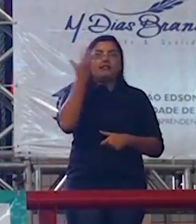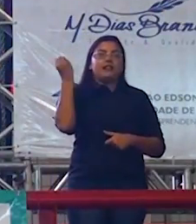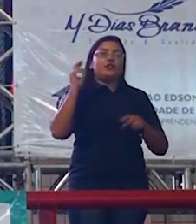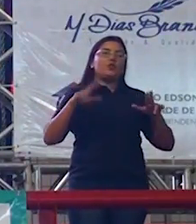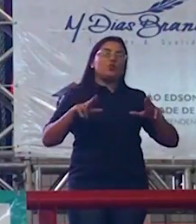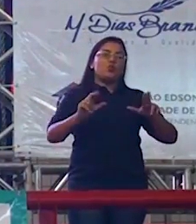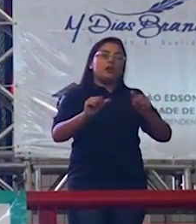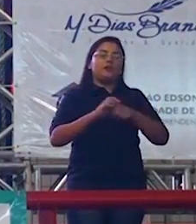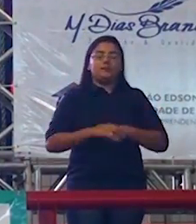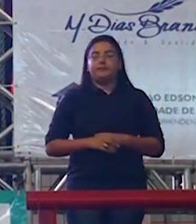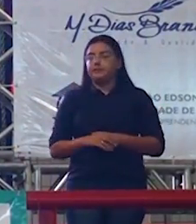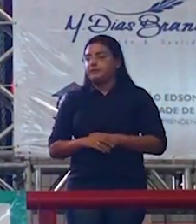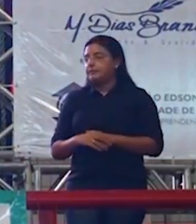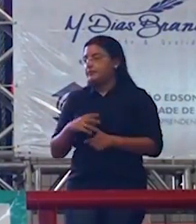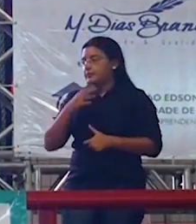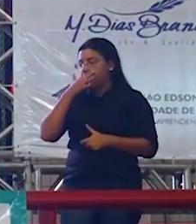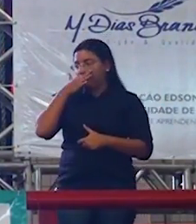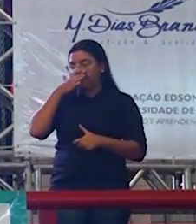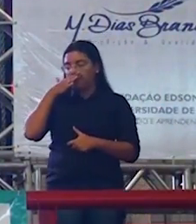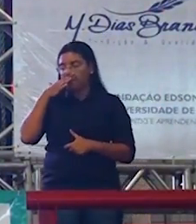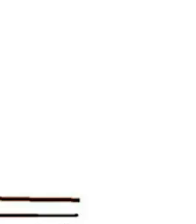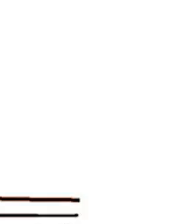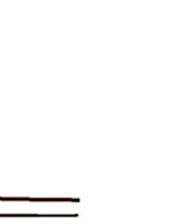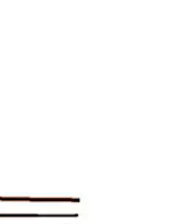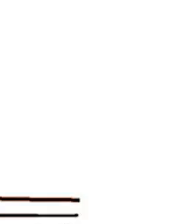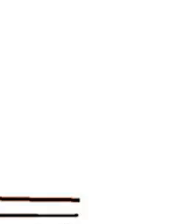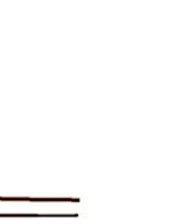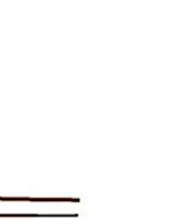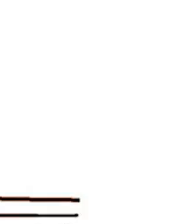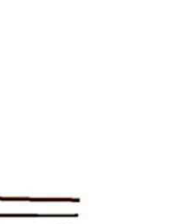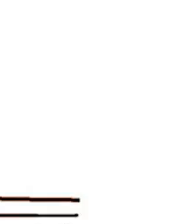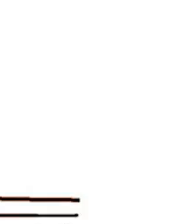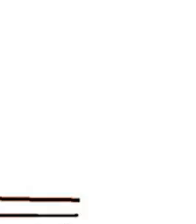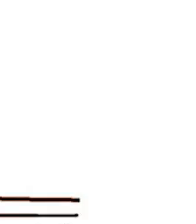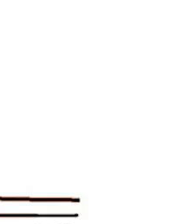esquecer. Olha aí, essa curva, vamos entender essa curva.